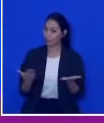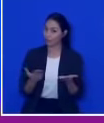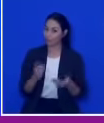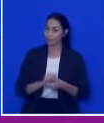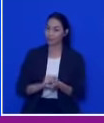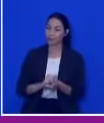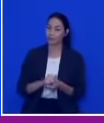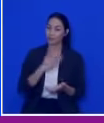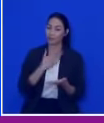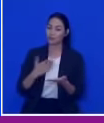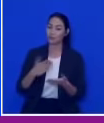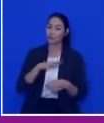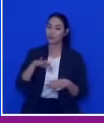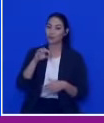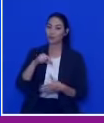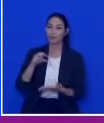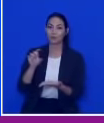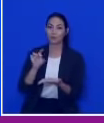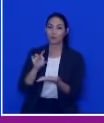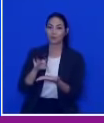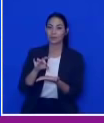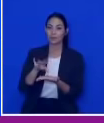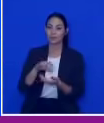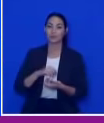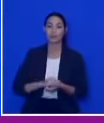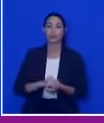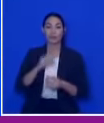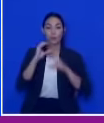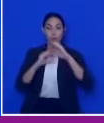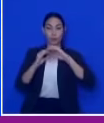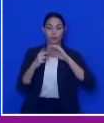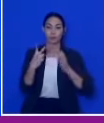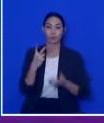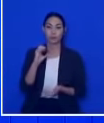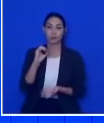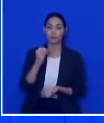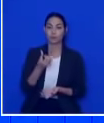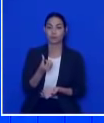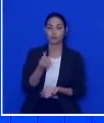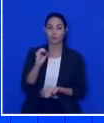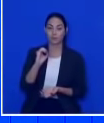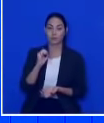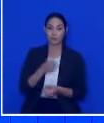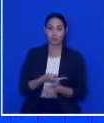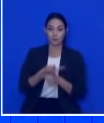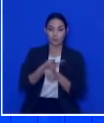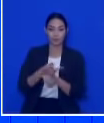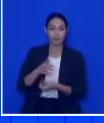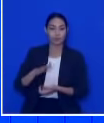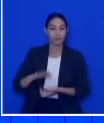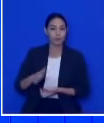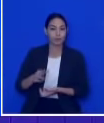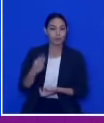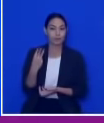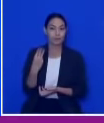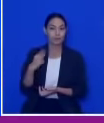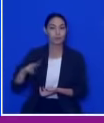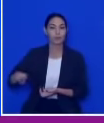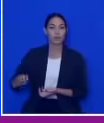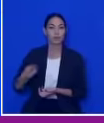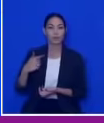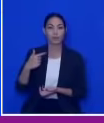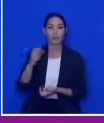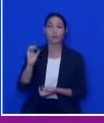partir de agora está no ar o sorteio desta noite da Loto Fácil. É o concurso 2060, com prêmio estimado hoje de 3 milhões